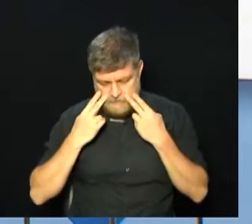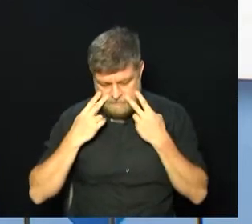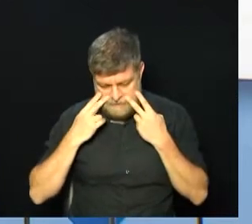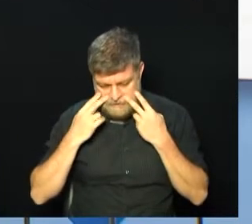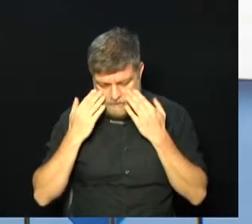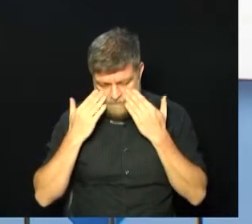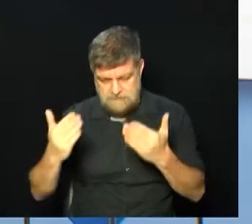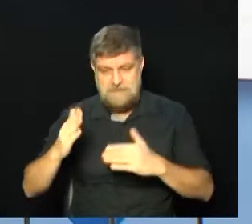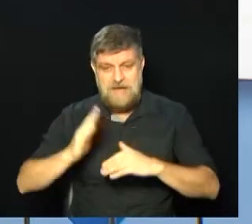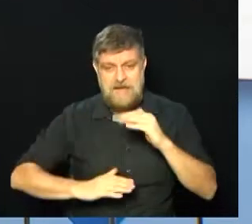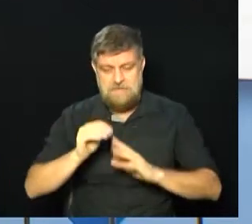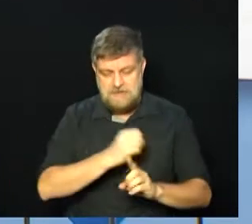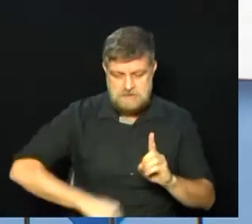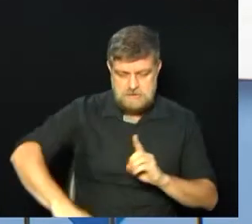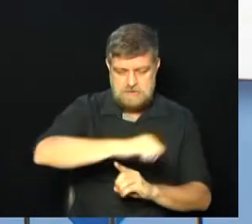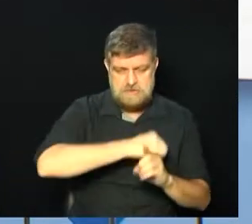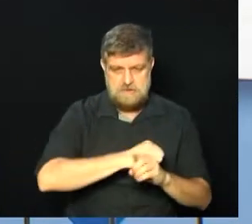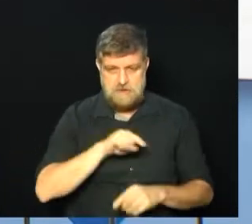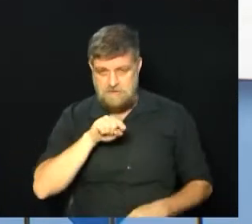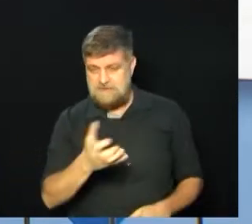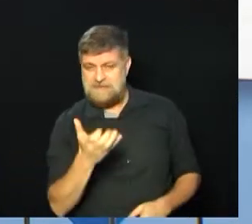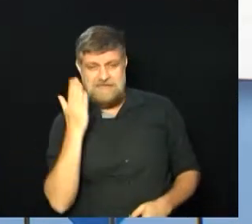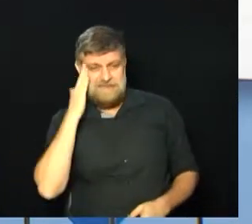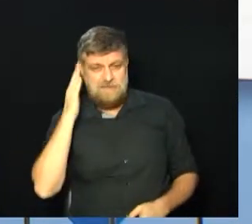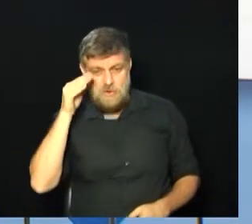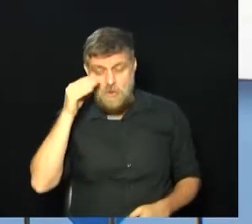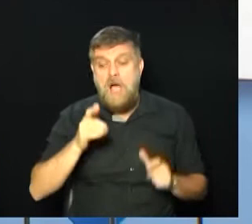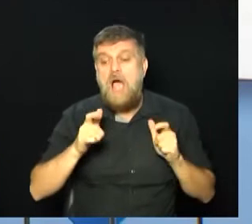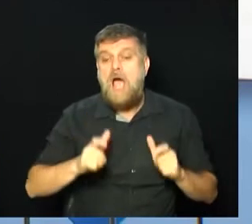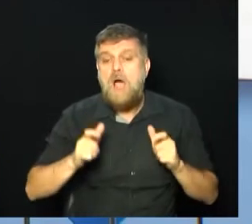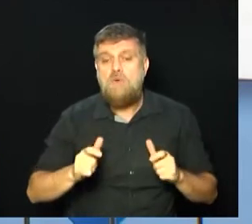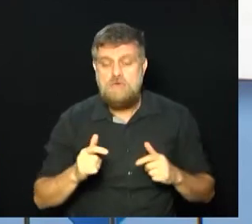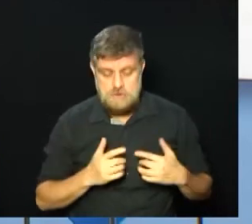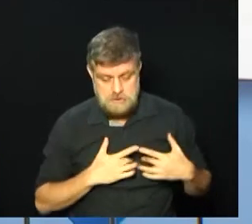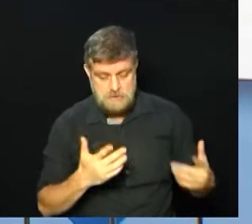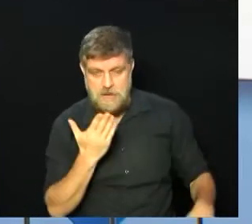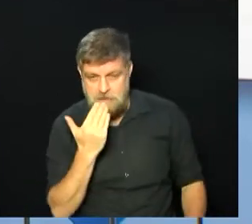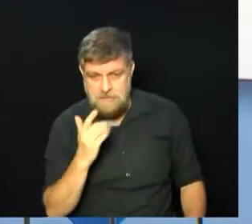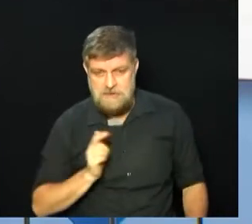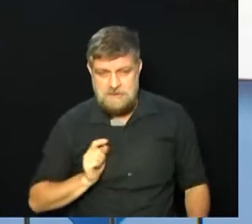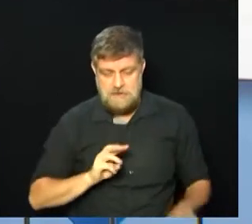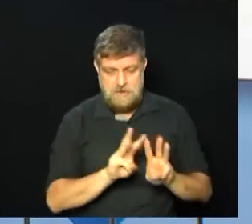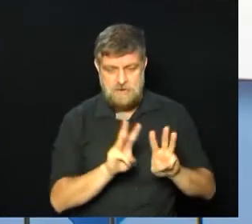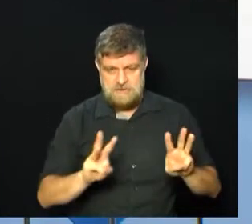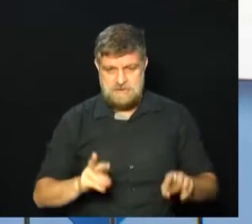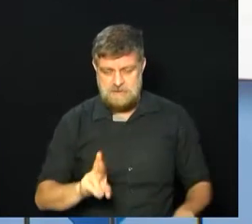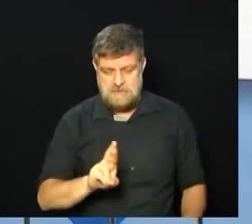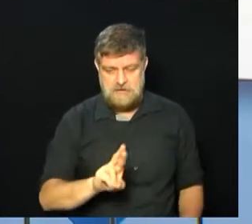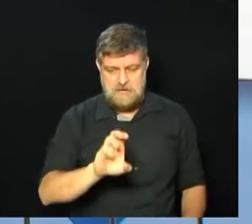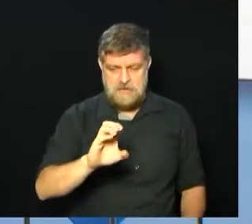às ações sociais se você quer saber onde pode doar o site do recap que é o